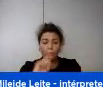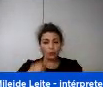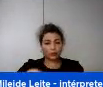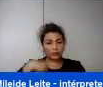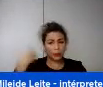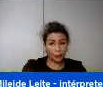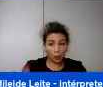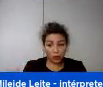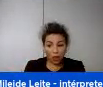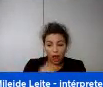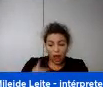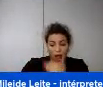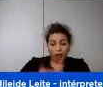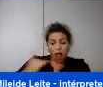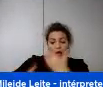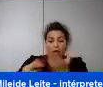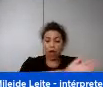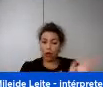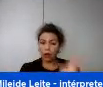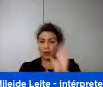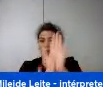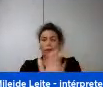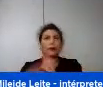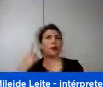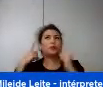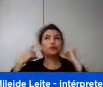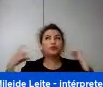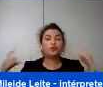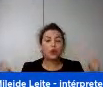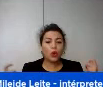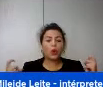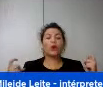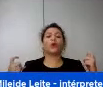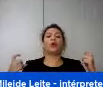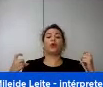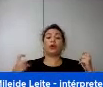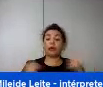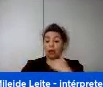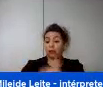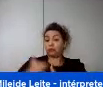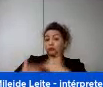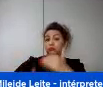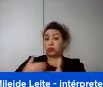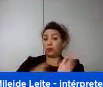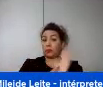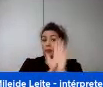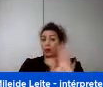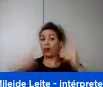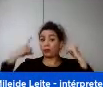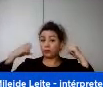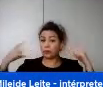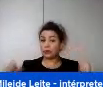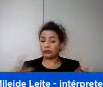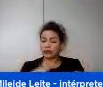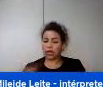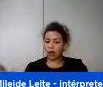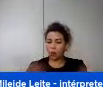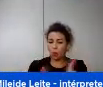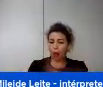uma evolução para a representação dos sons, né, e essa evolução para a representação dos sons ela tem uma